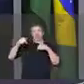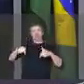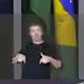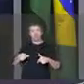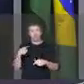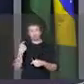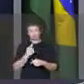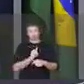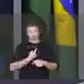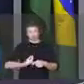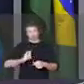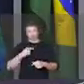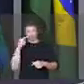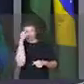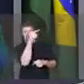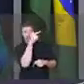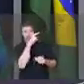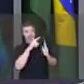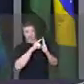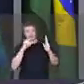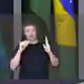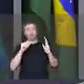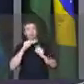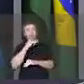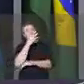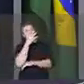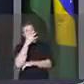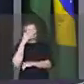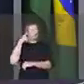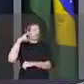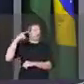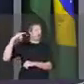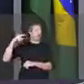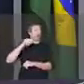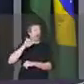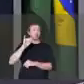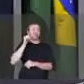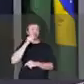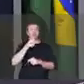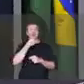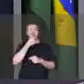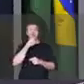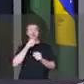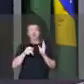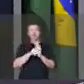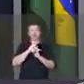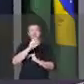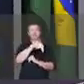estávamos lá, tivemos a oportunidade de ouvir um áudio de uma repórter da CNN